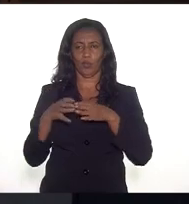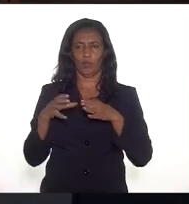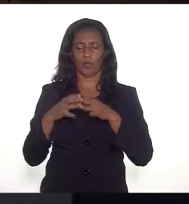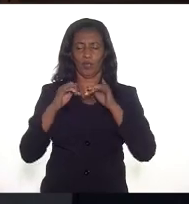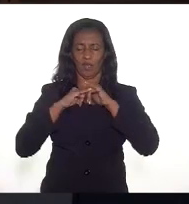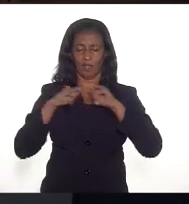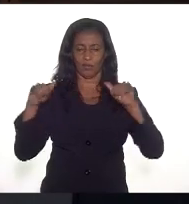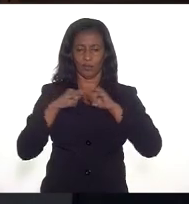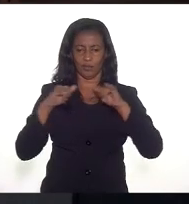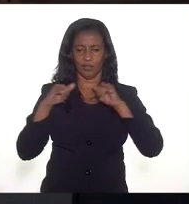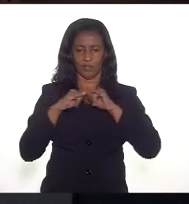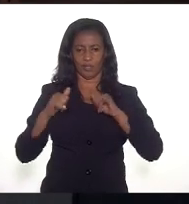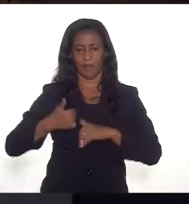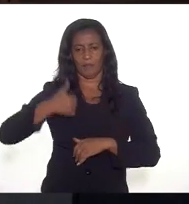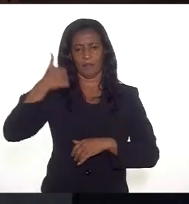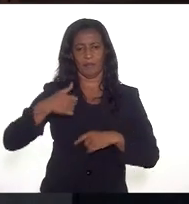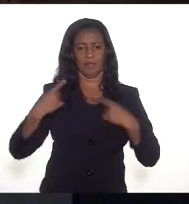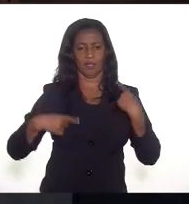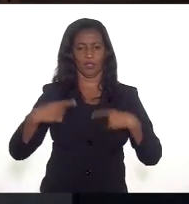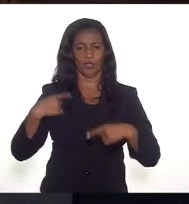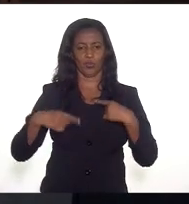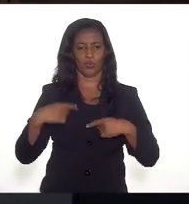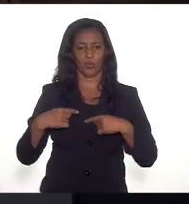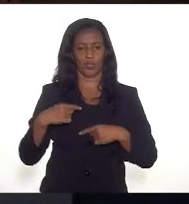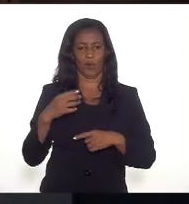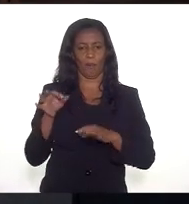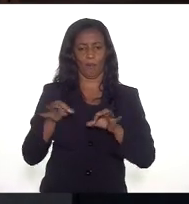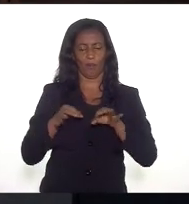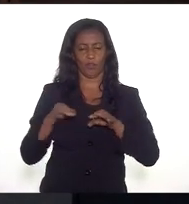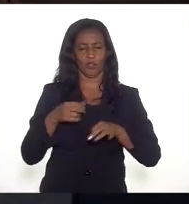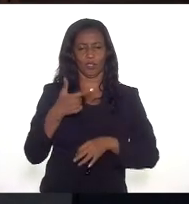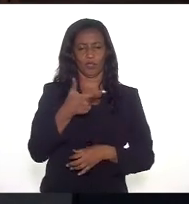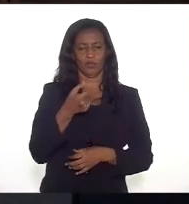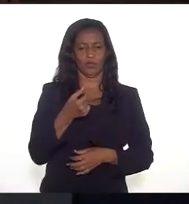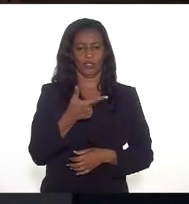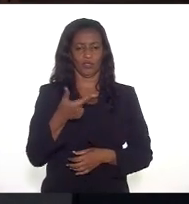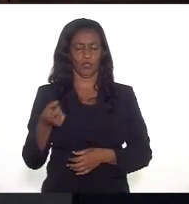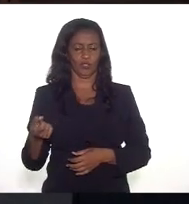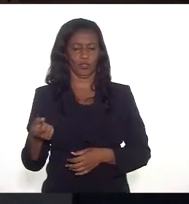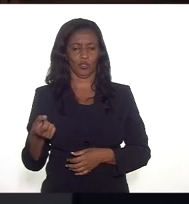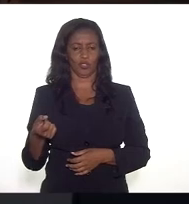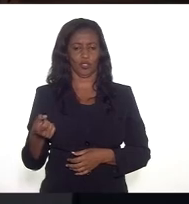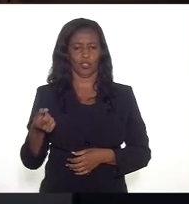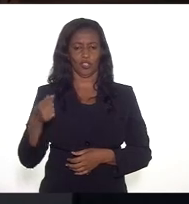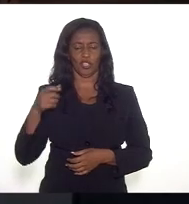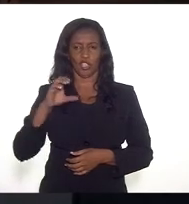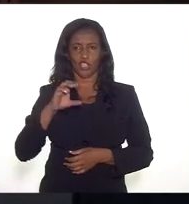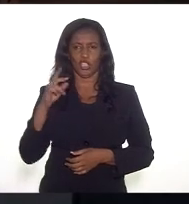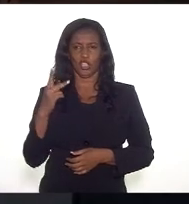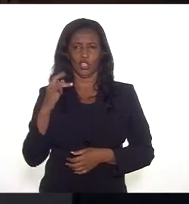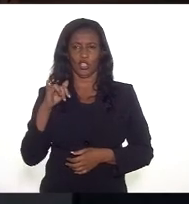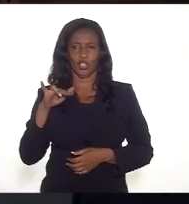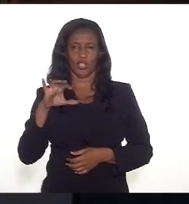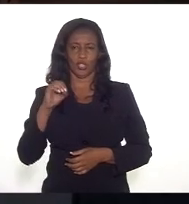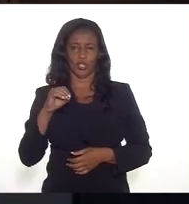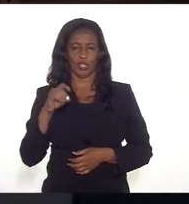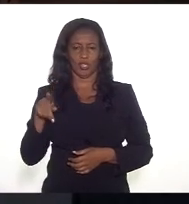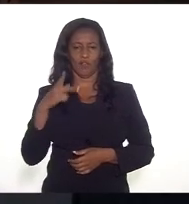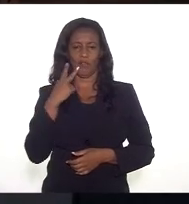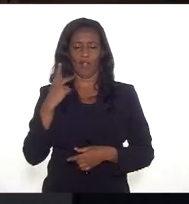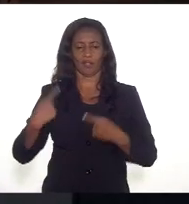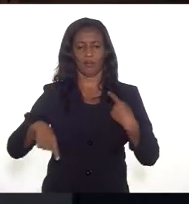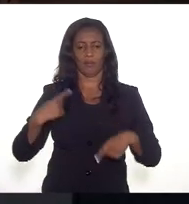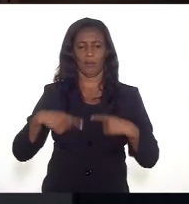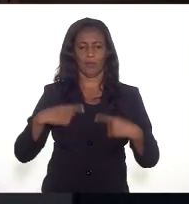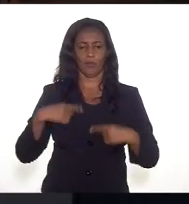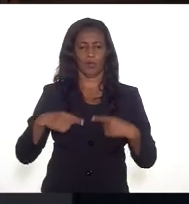Anuncio em tramitação ordinária, em primeira discussão, o projeto de lei 2022 de 16, de autoria do deputado Chiquinho da Mangueira, que dispõe sobre a política